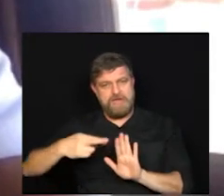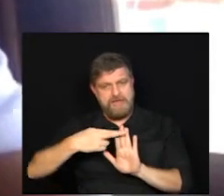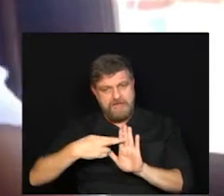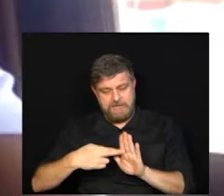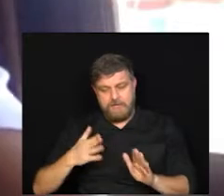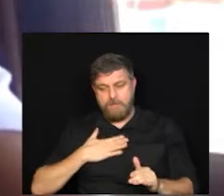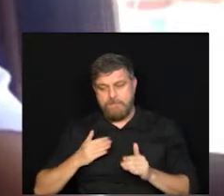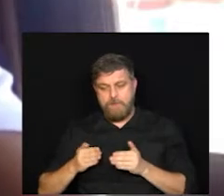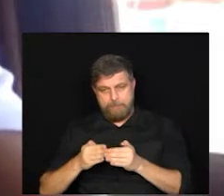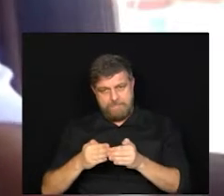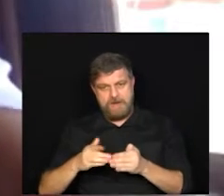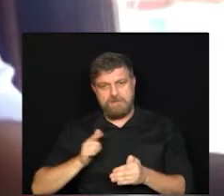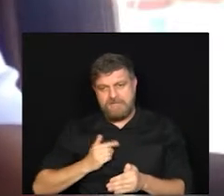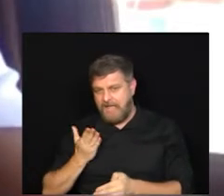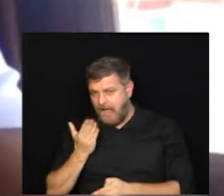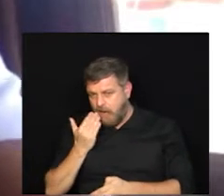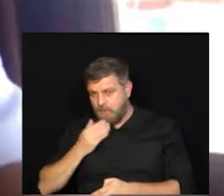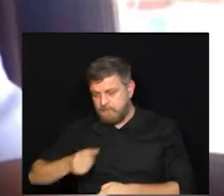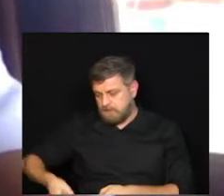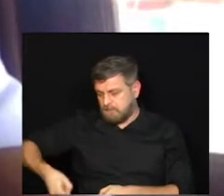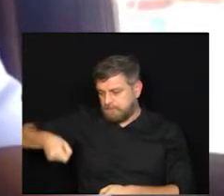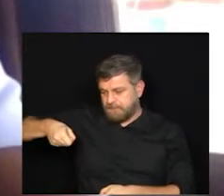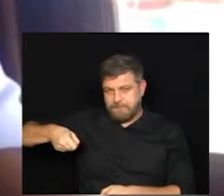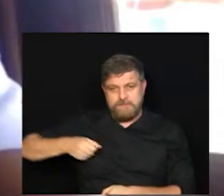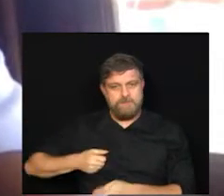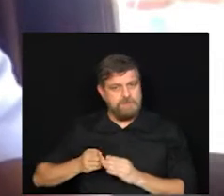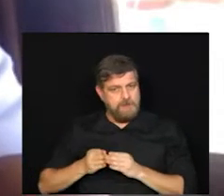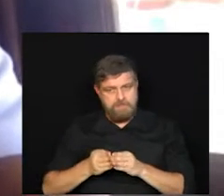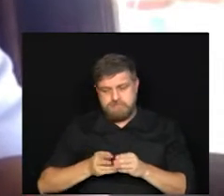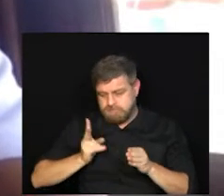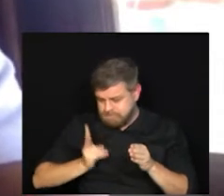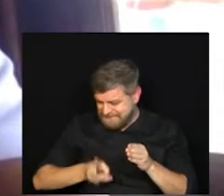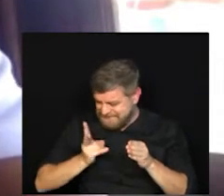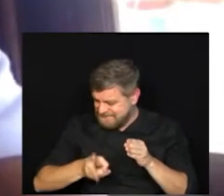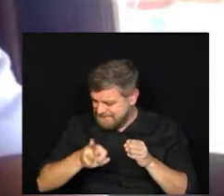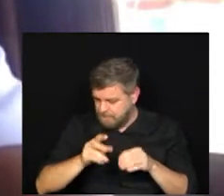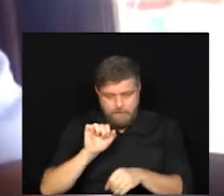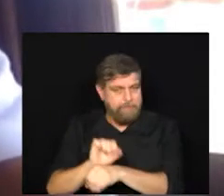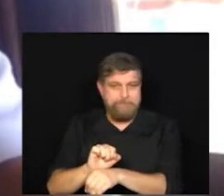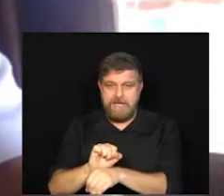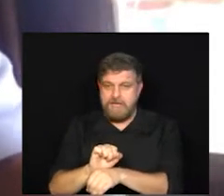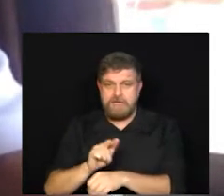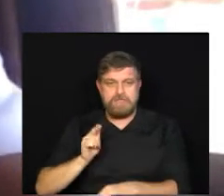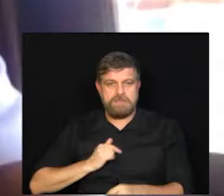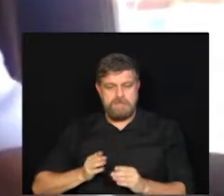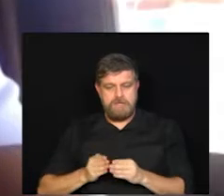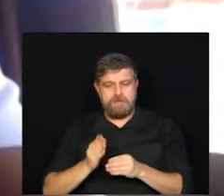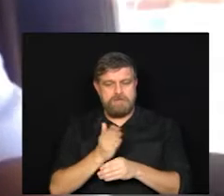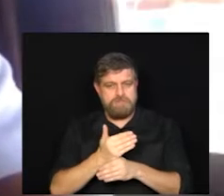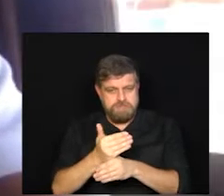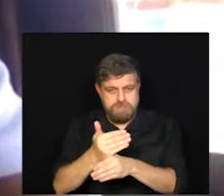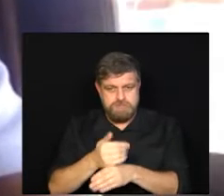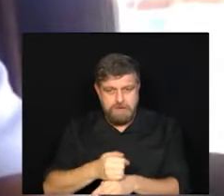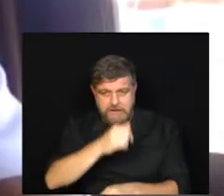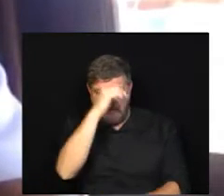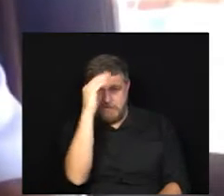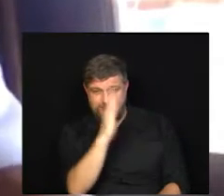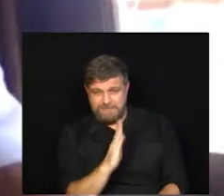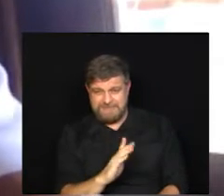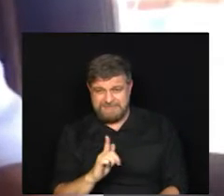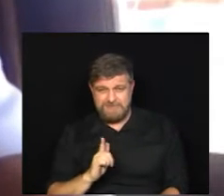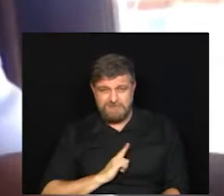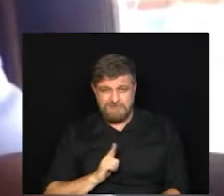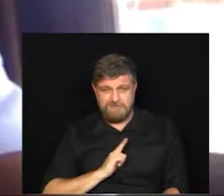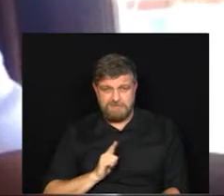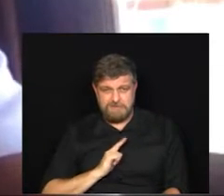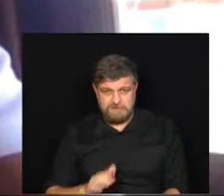barco. Quando larga uma regata, ela não para, ela é direta. Tá. Você hoje aqui no Brasil tem uma regata que é tradicional,